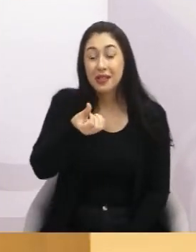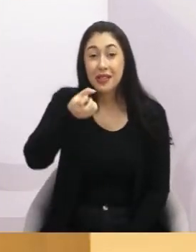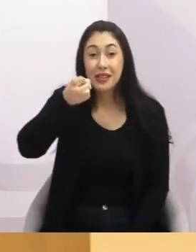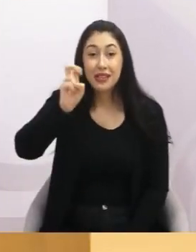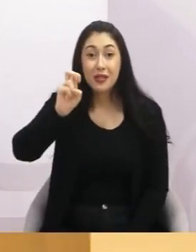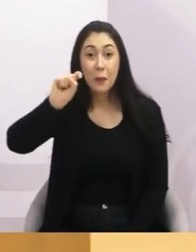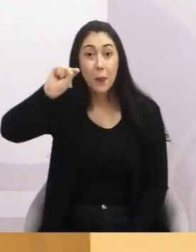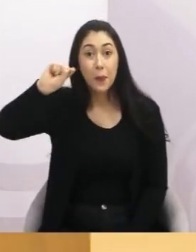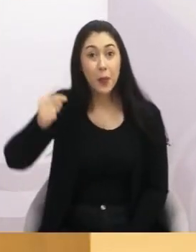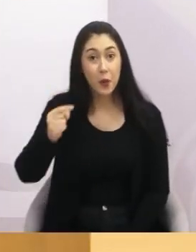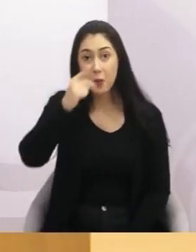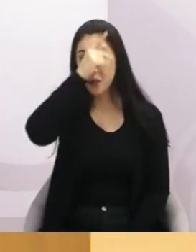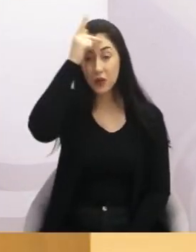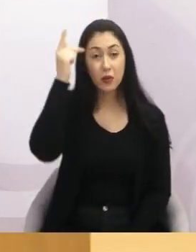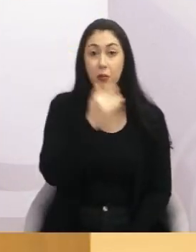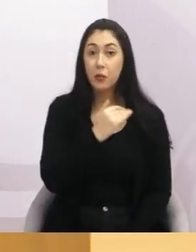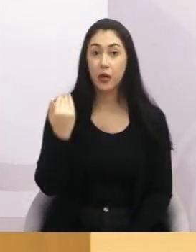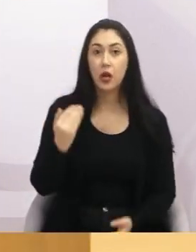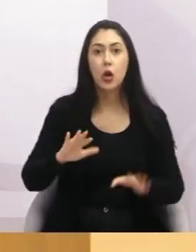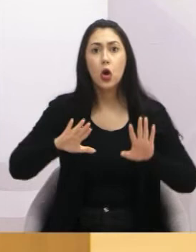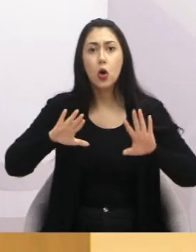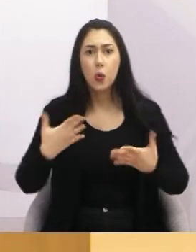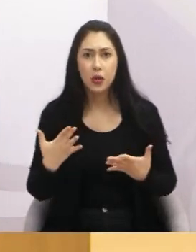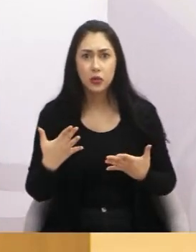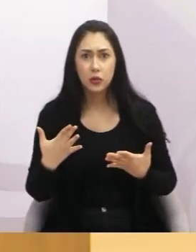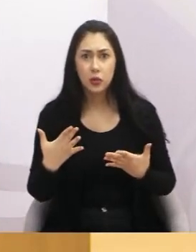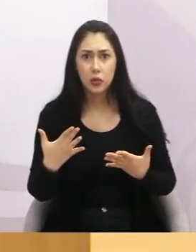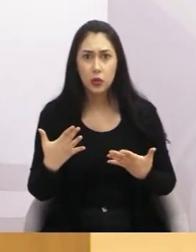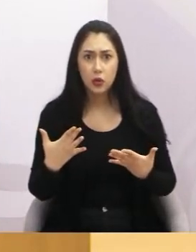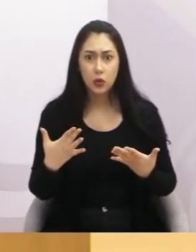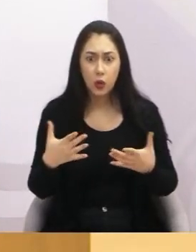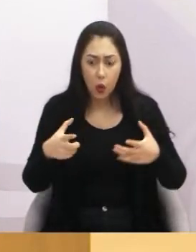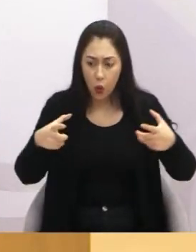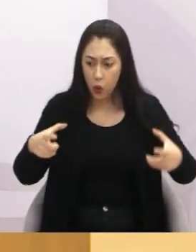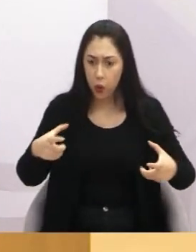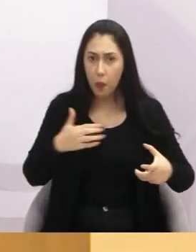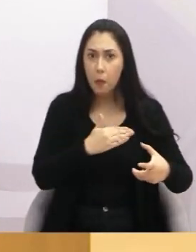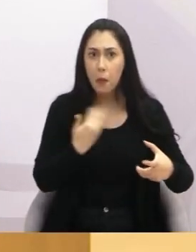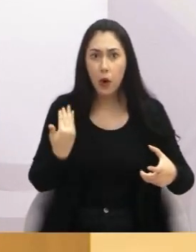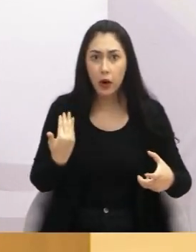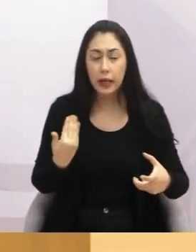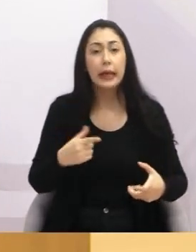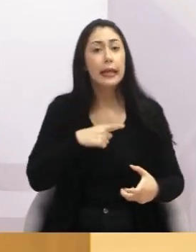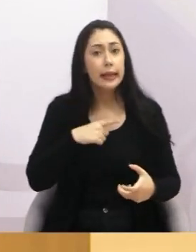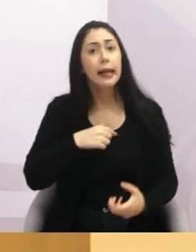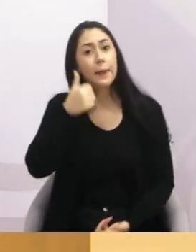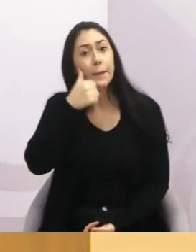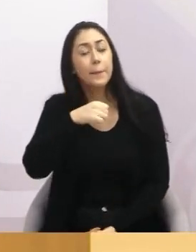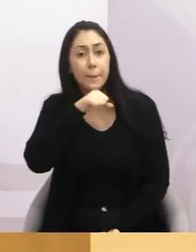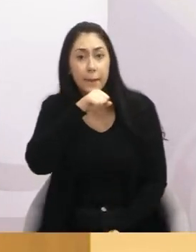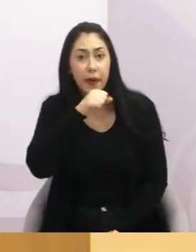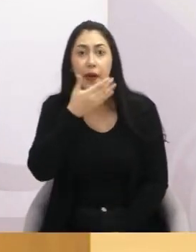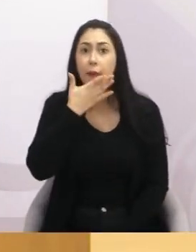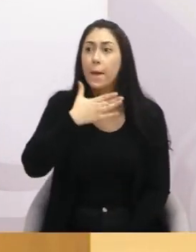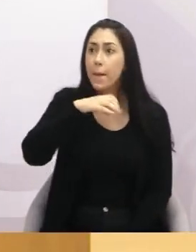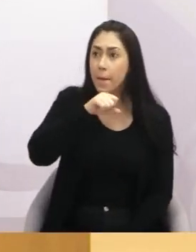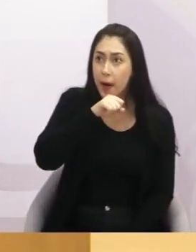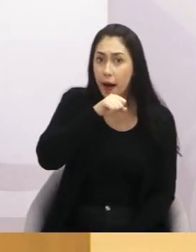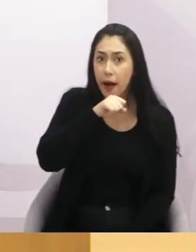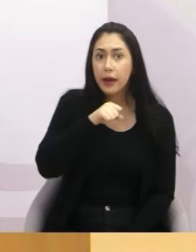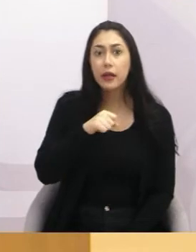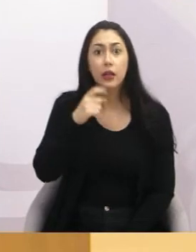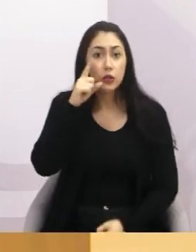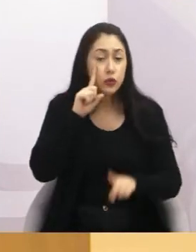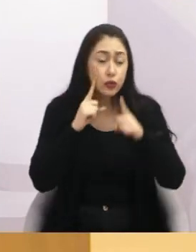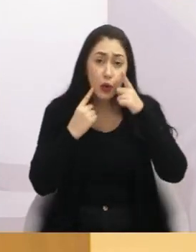465 mil pessoas, e quando morre 465 mil pessoas, são pais, mães que choram a morte de seus